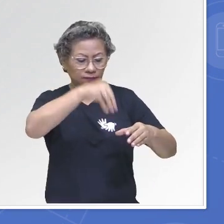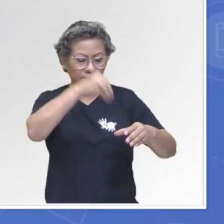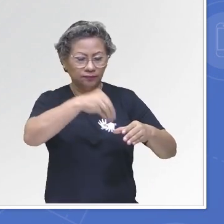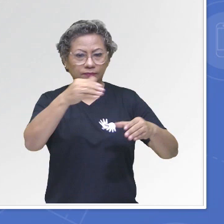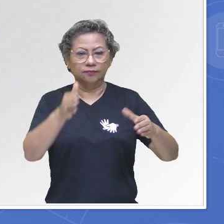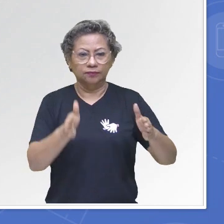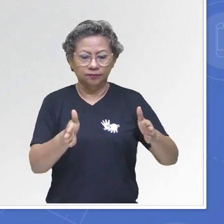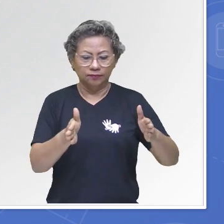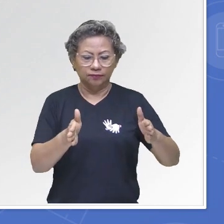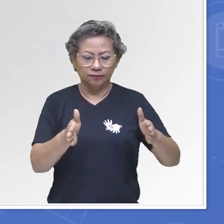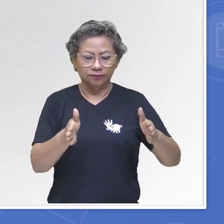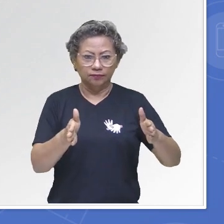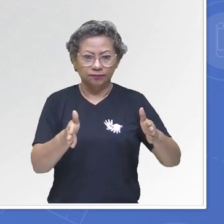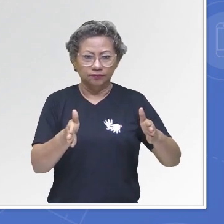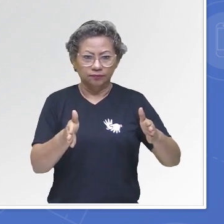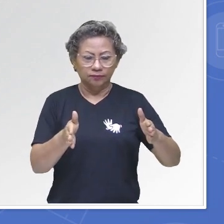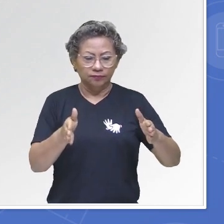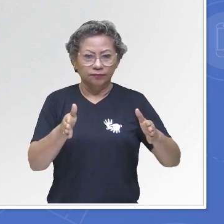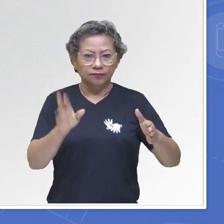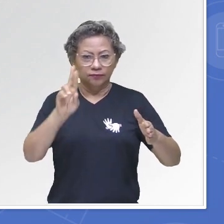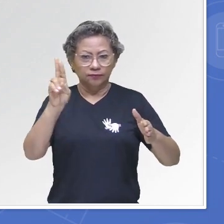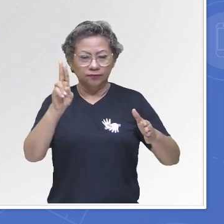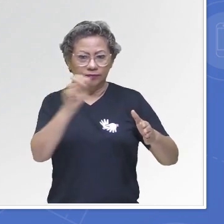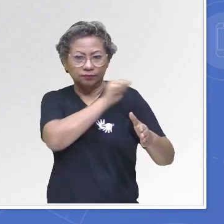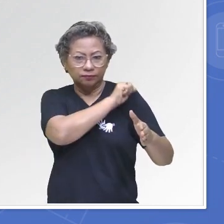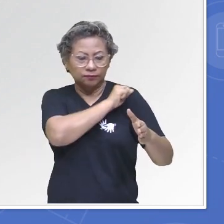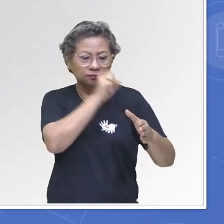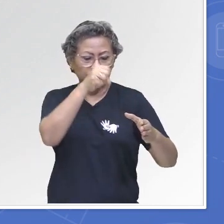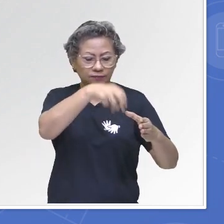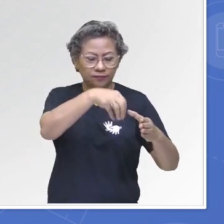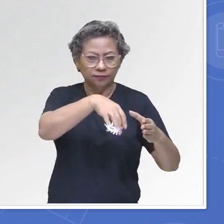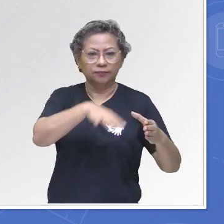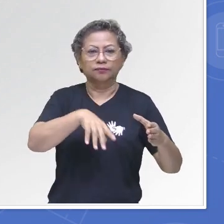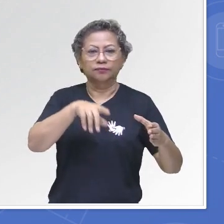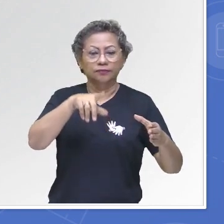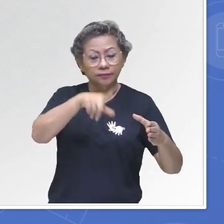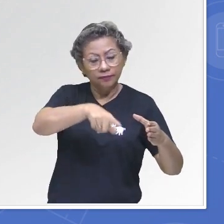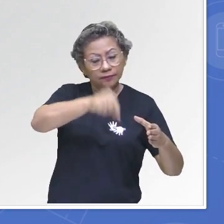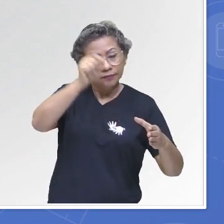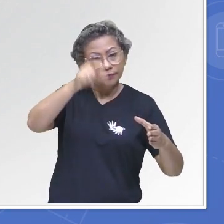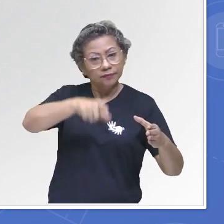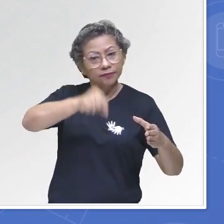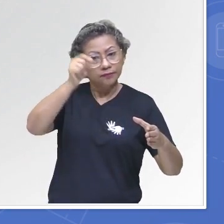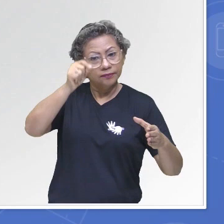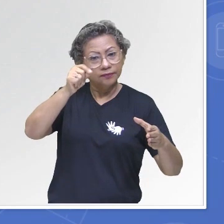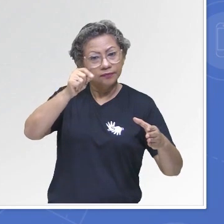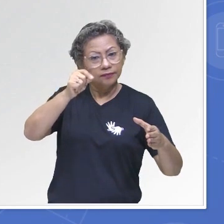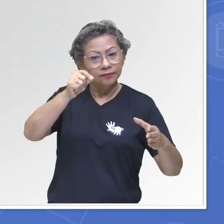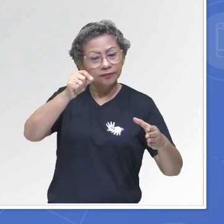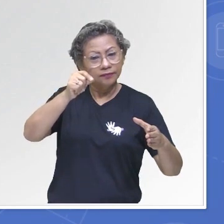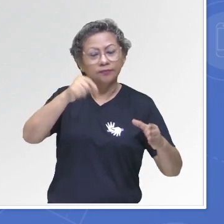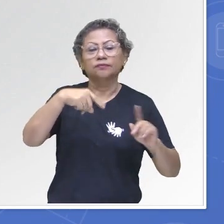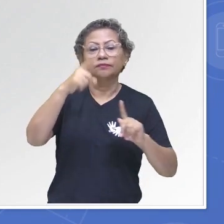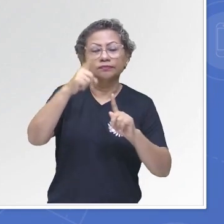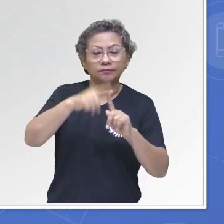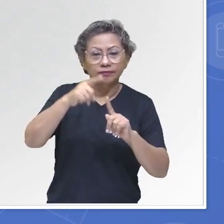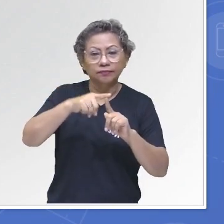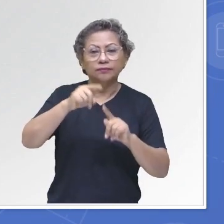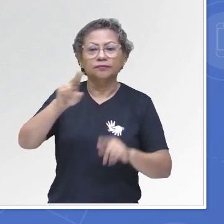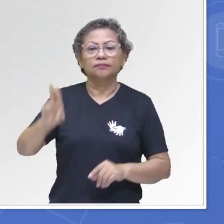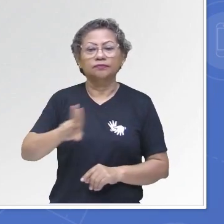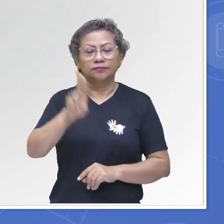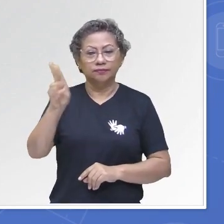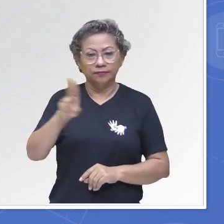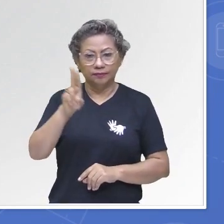seleciona alguns, sem olhar, para obter uma amostra de alunos. Qual tipo de amostragem foi